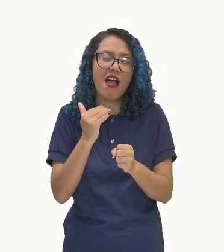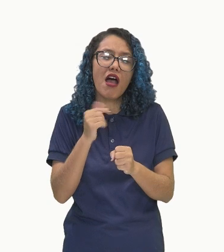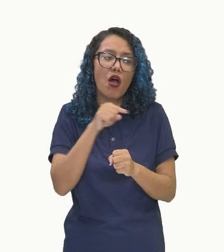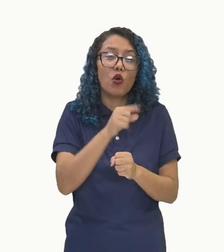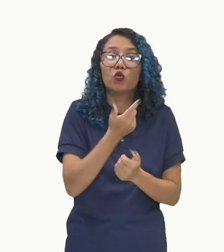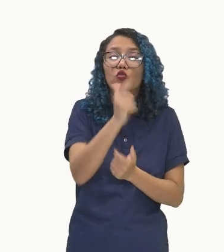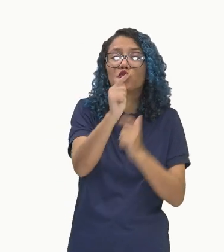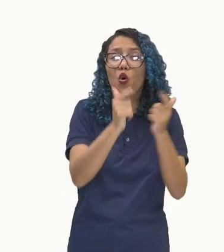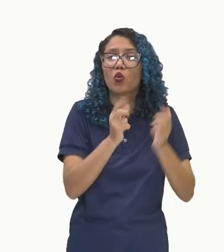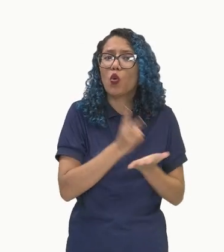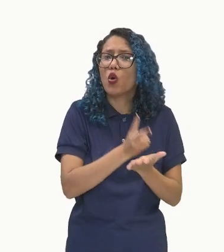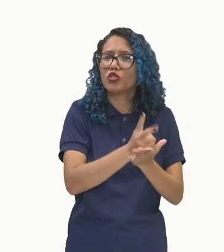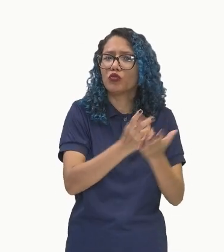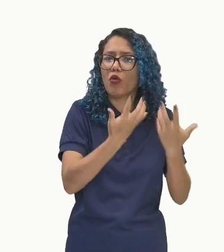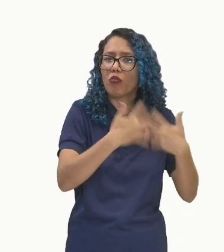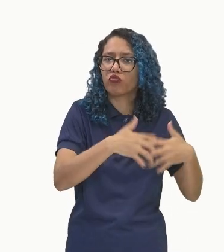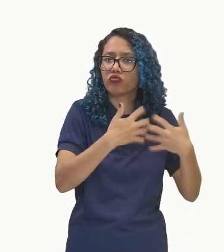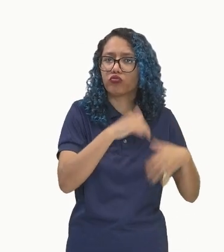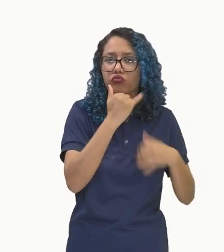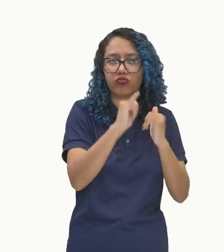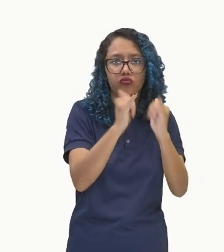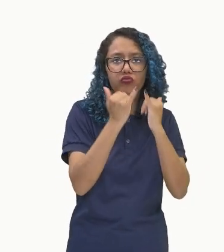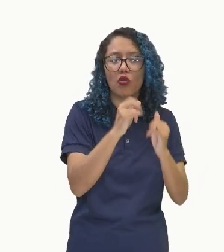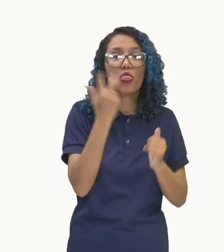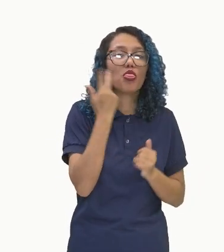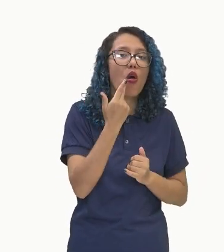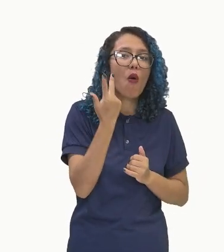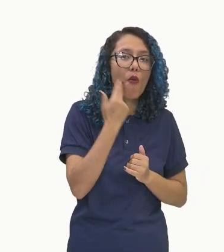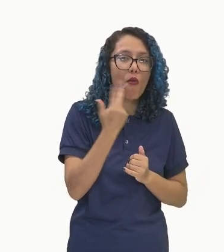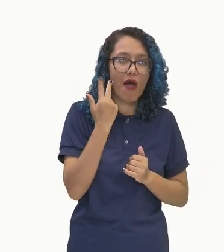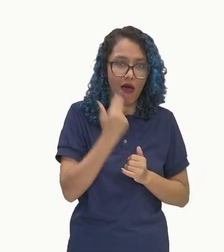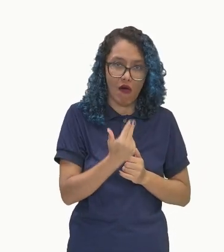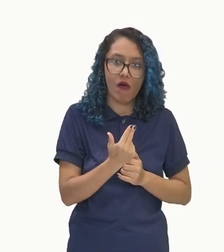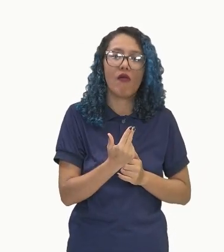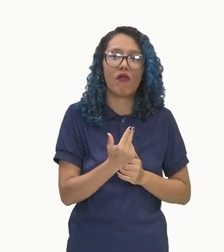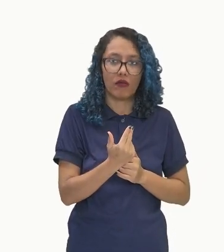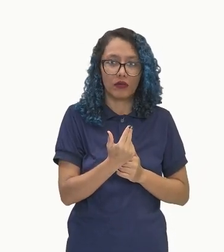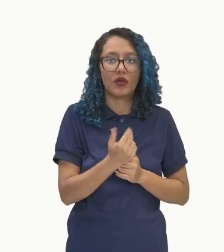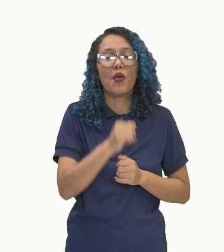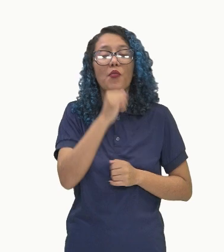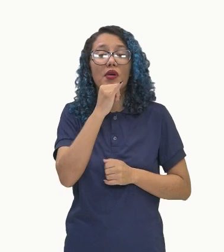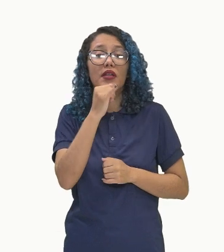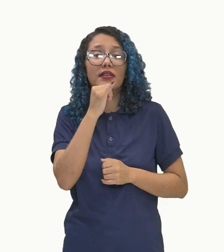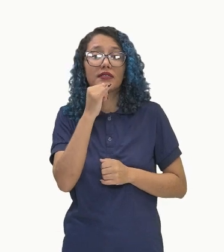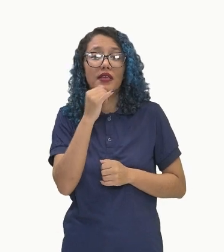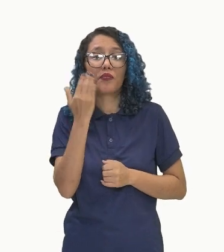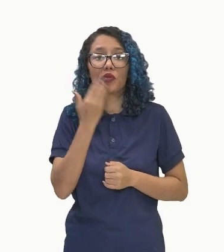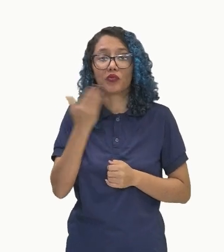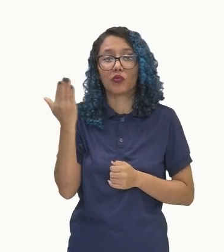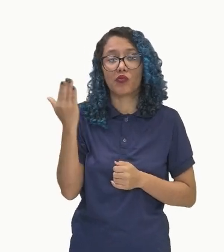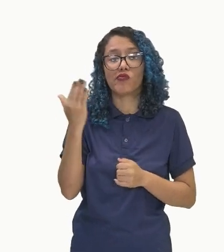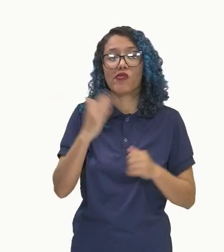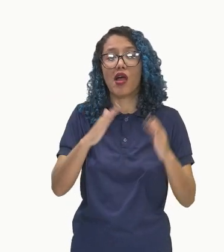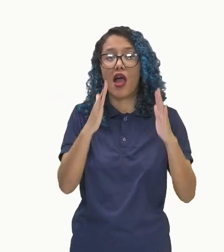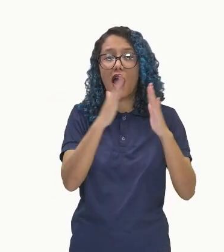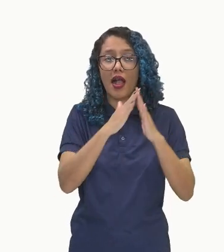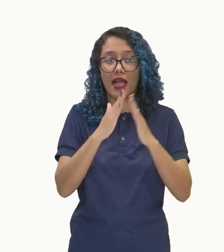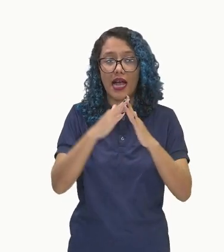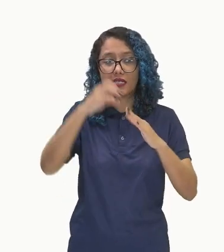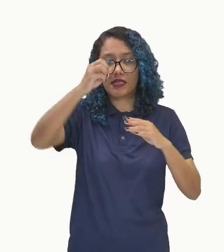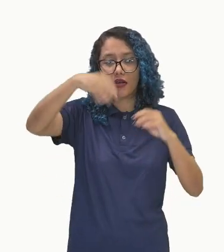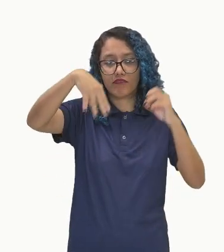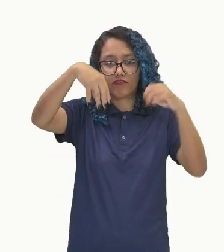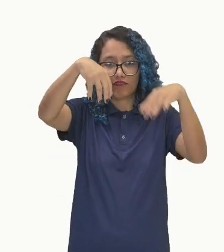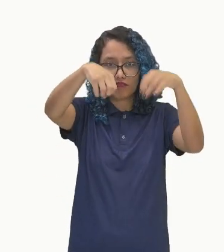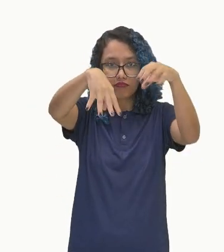iluminação residencial. Perceberam do nosso questionamento e nosso vídeo? Significa o quê? Olha lá, que os circuitos